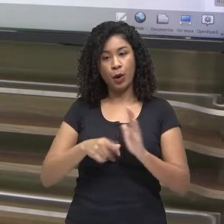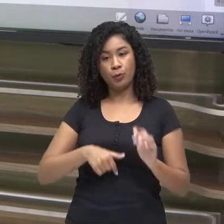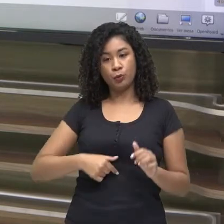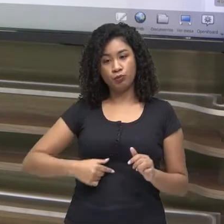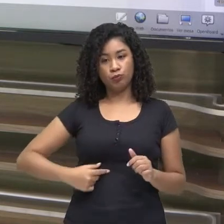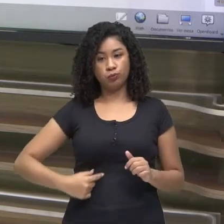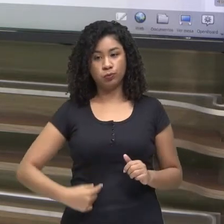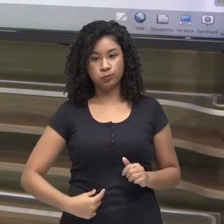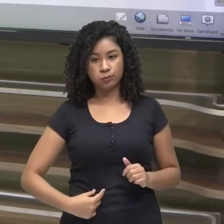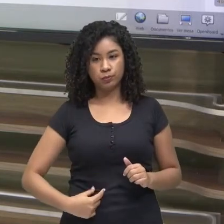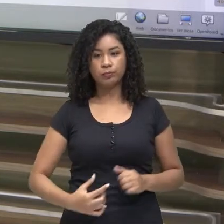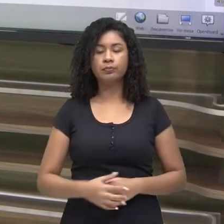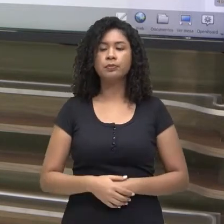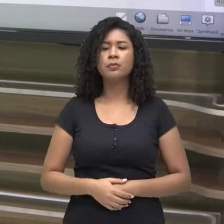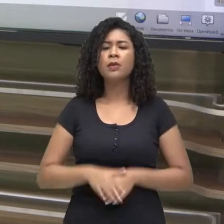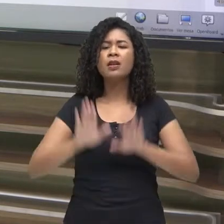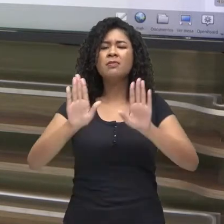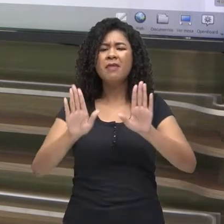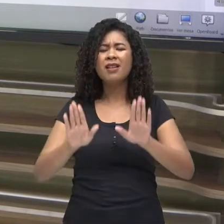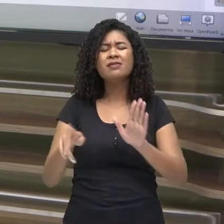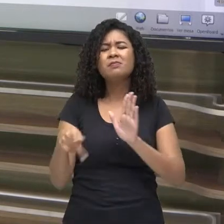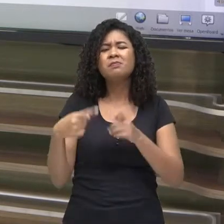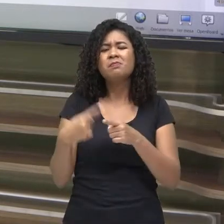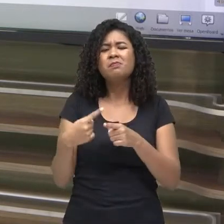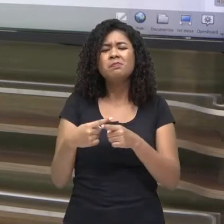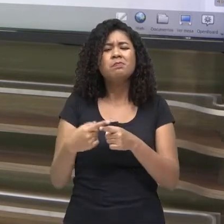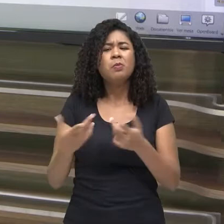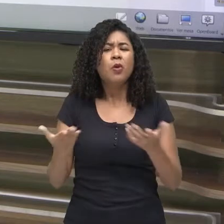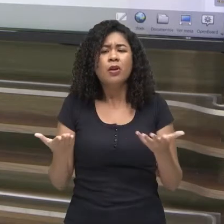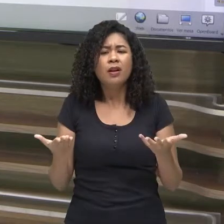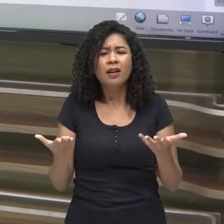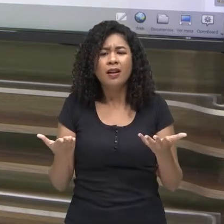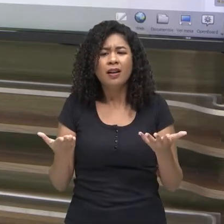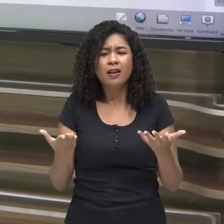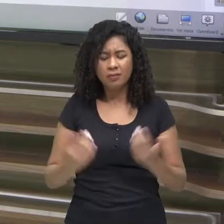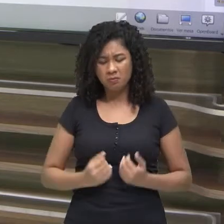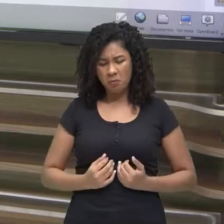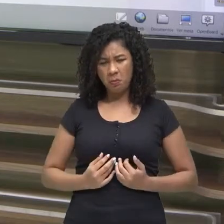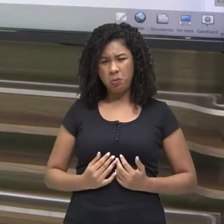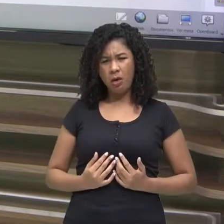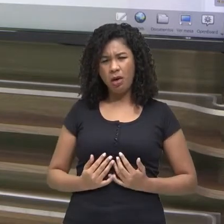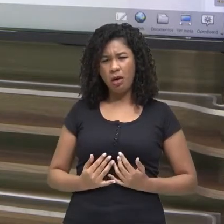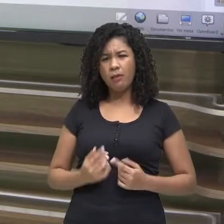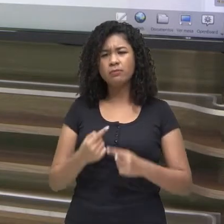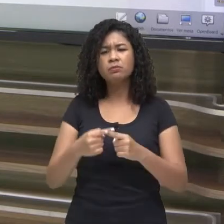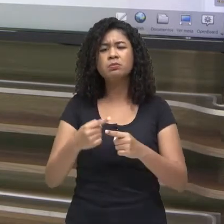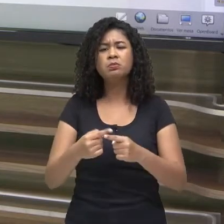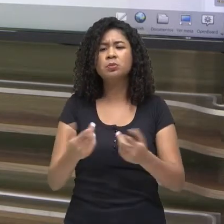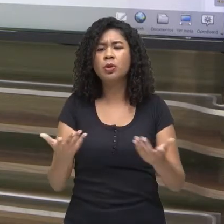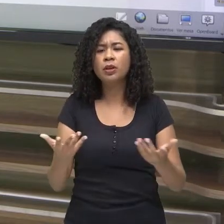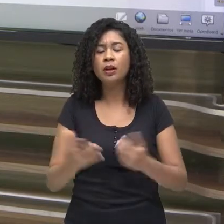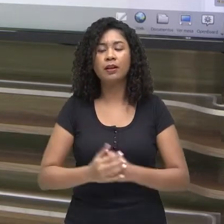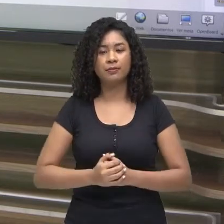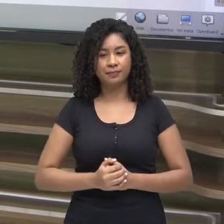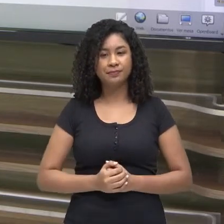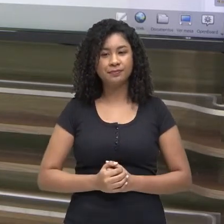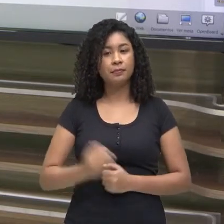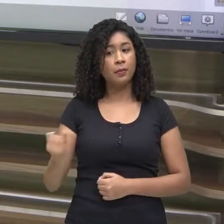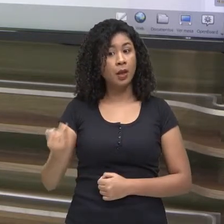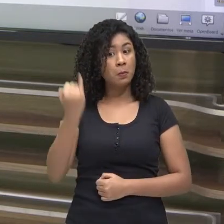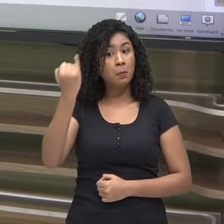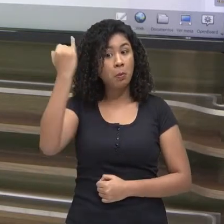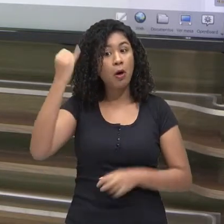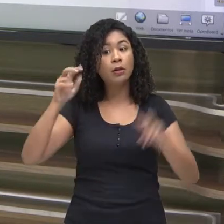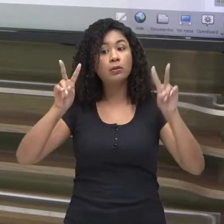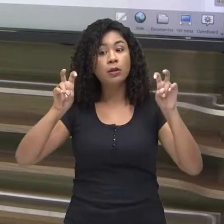estômago é ácido? Essa é uma questão muito importante, porque o alimento, quando cai na acidez do estômago,